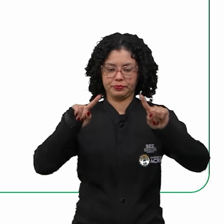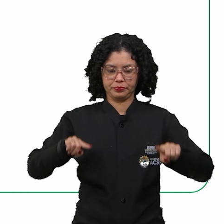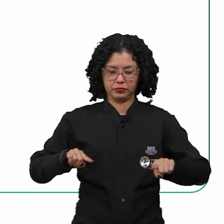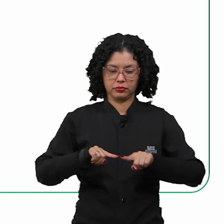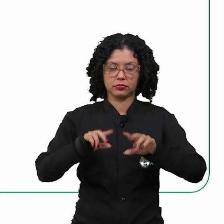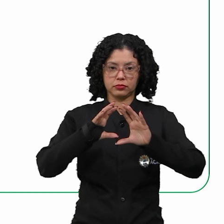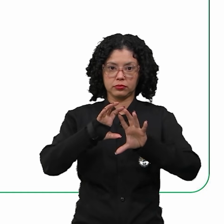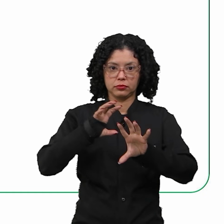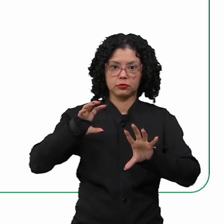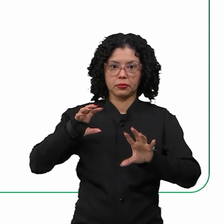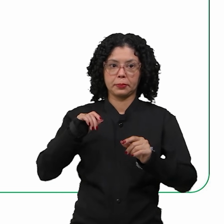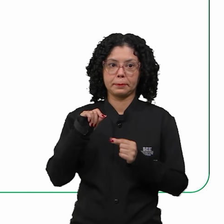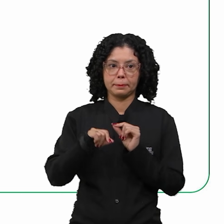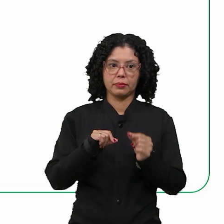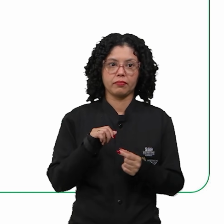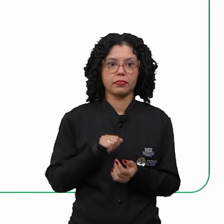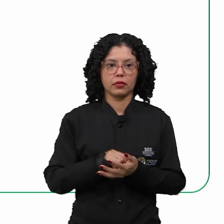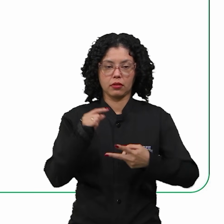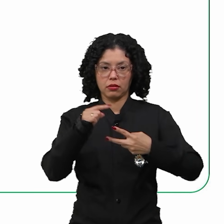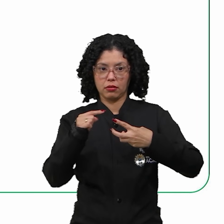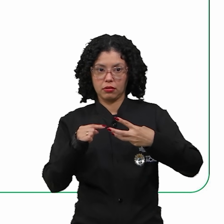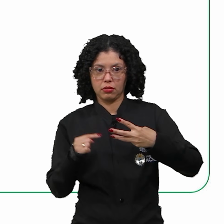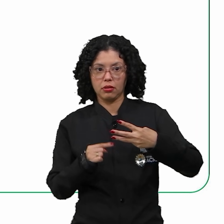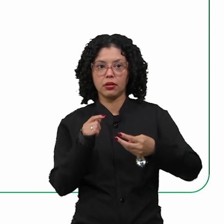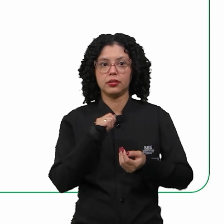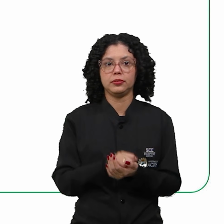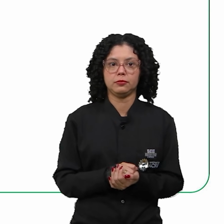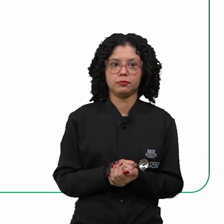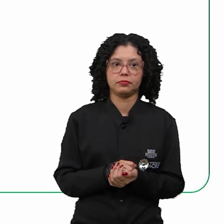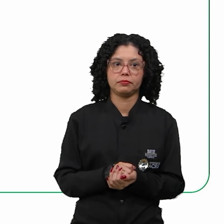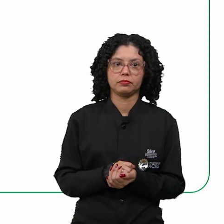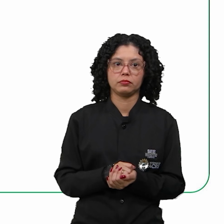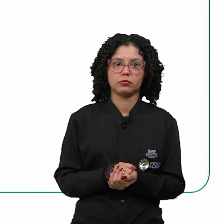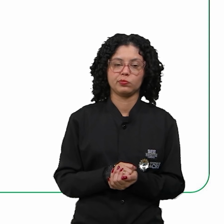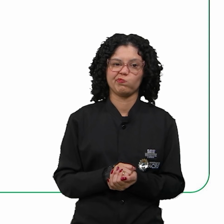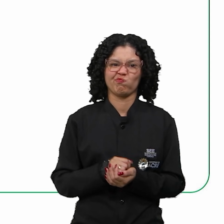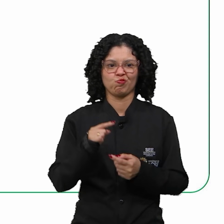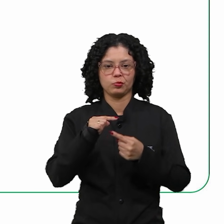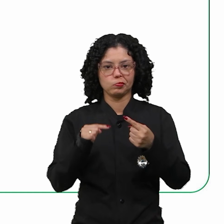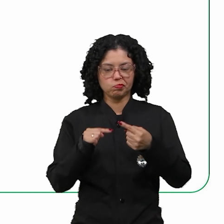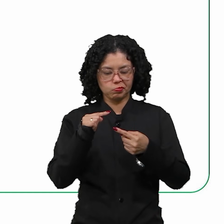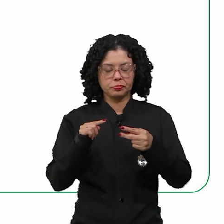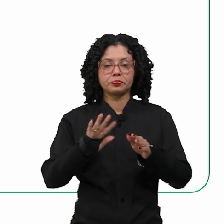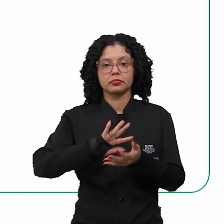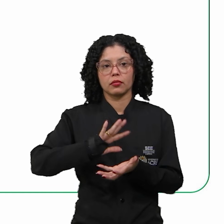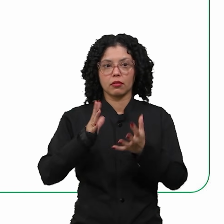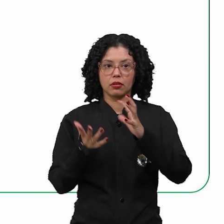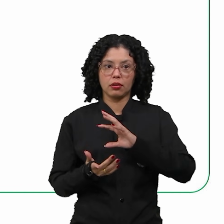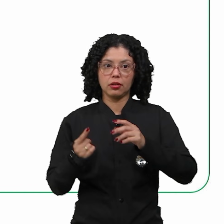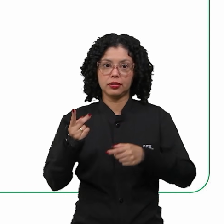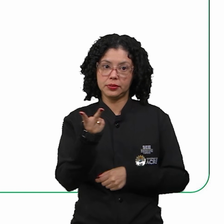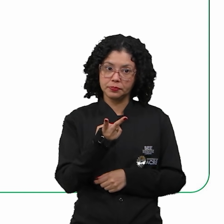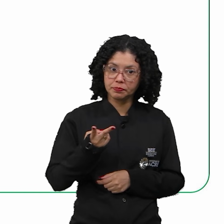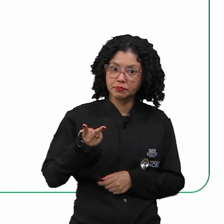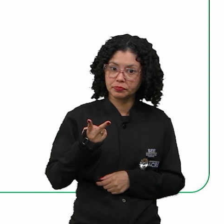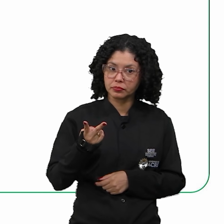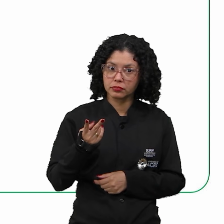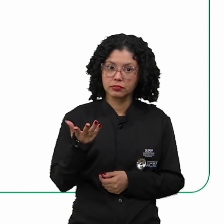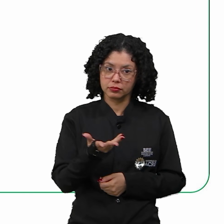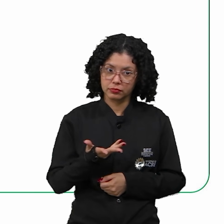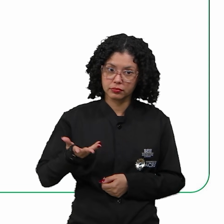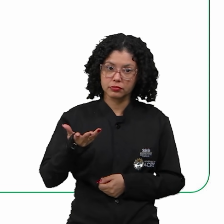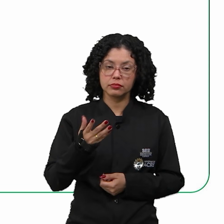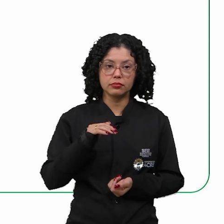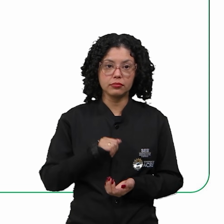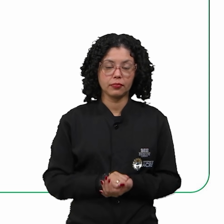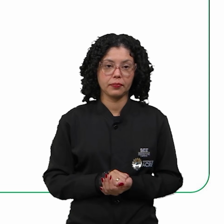Sobra somente esfera, cilindro e cone, porque são corpos redondos. Tem duas bases